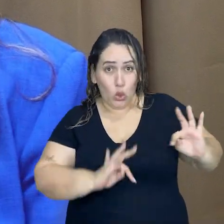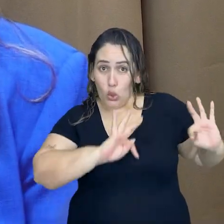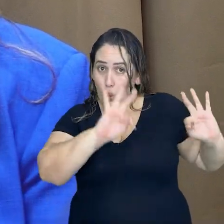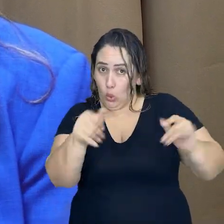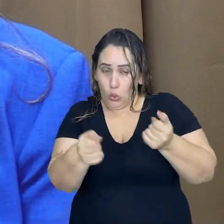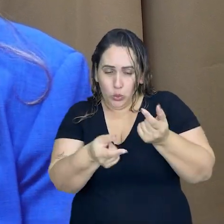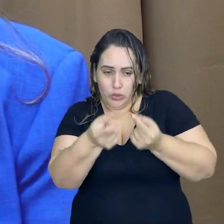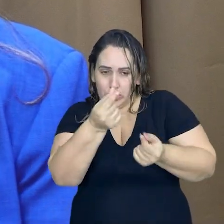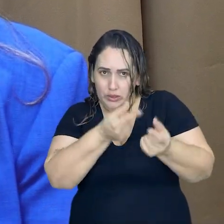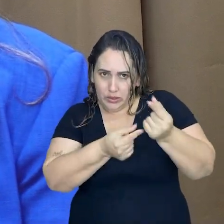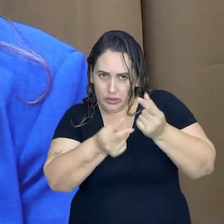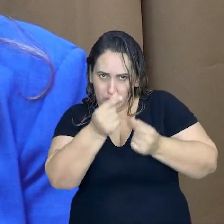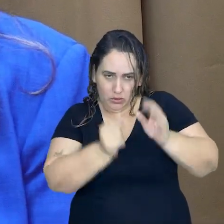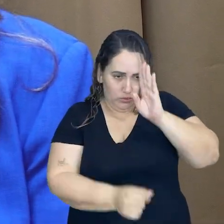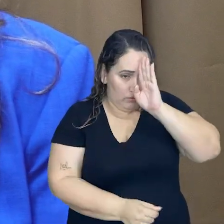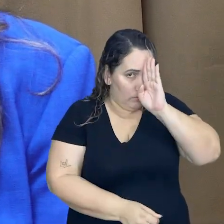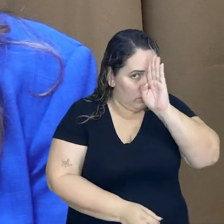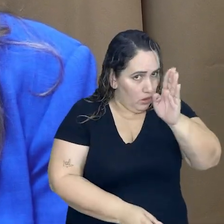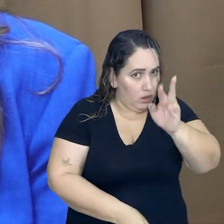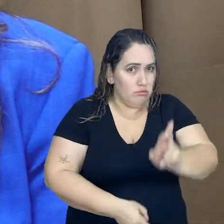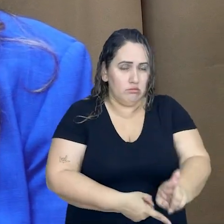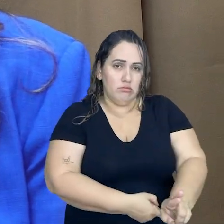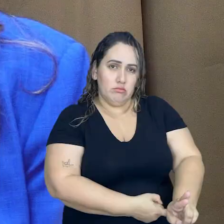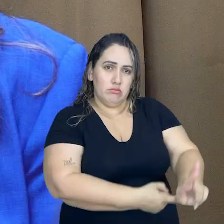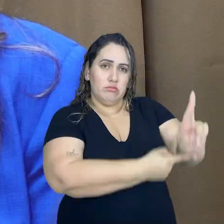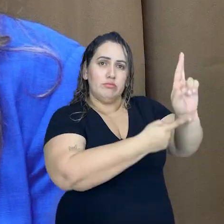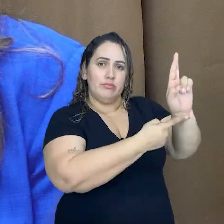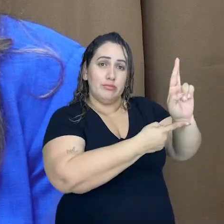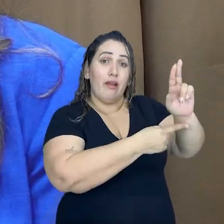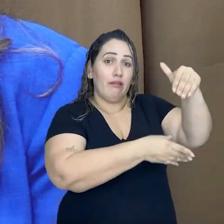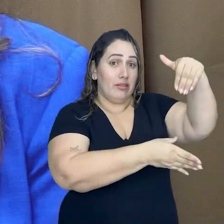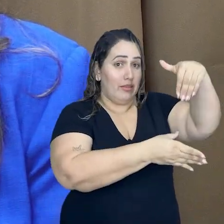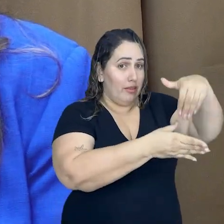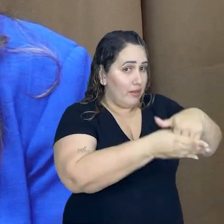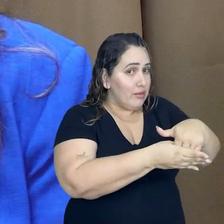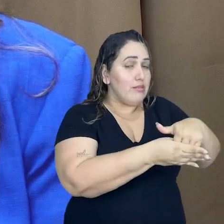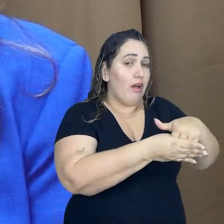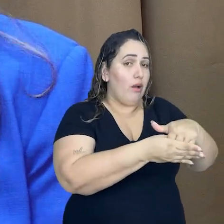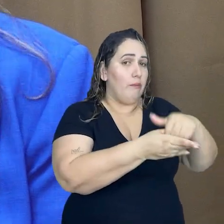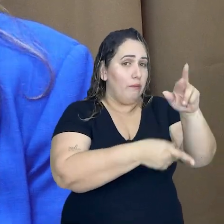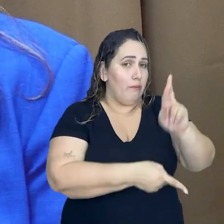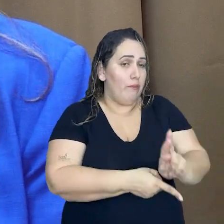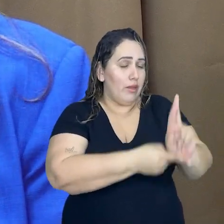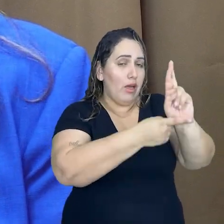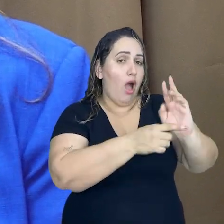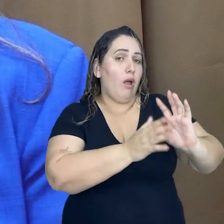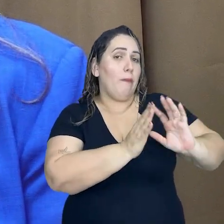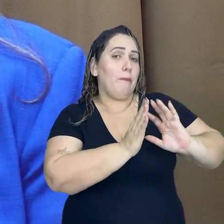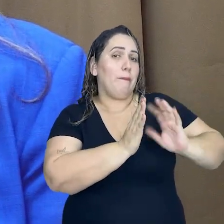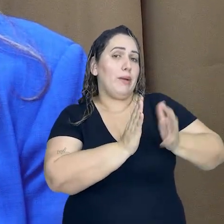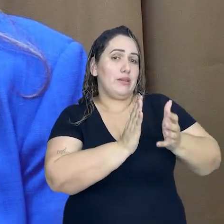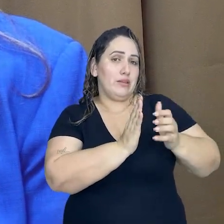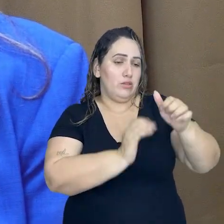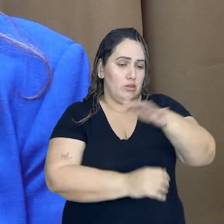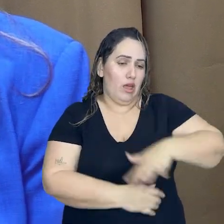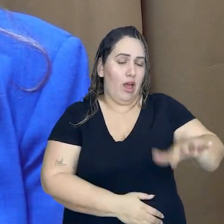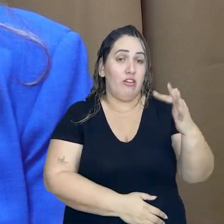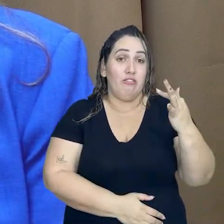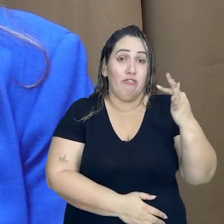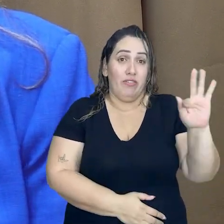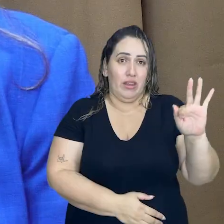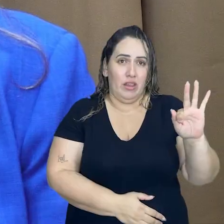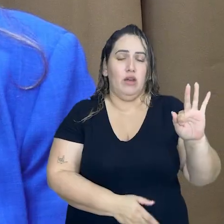da representatividade, né, desses partidos políticos, tanto na Câmara Federal como no Senado,